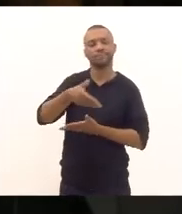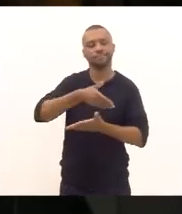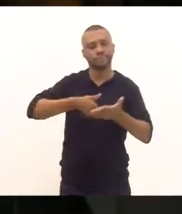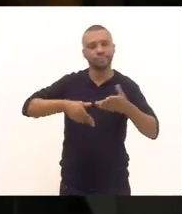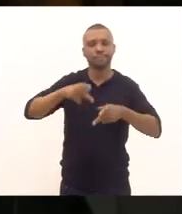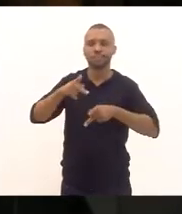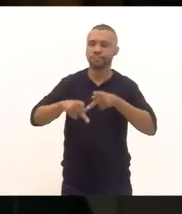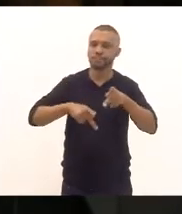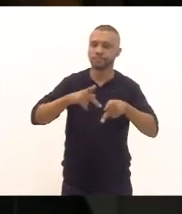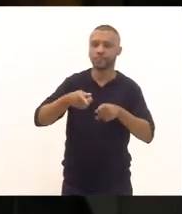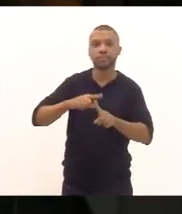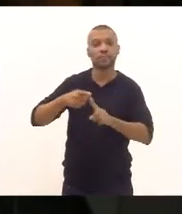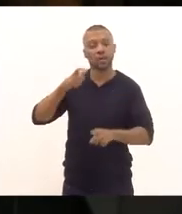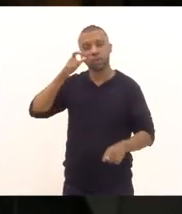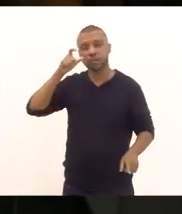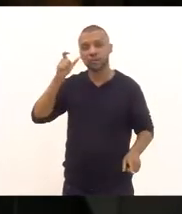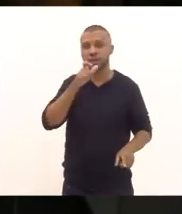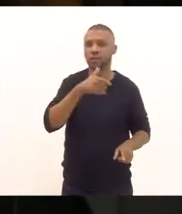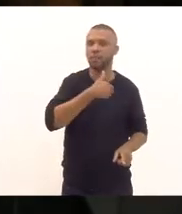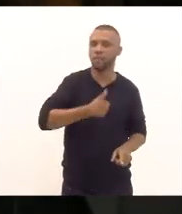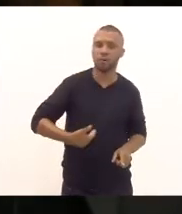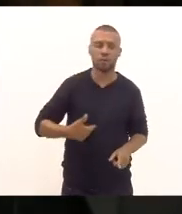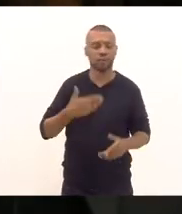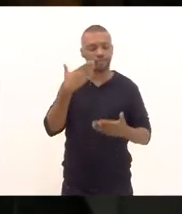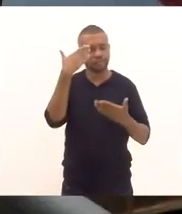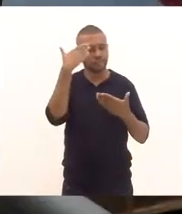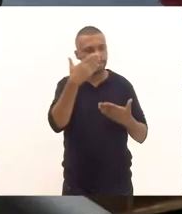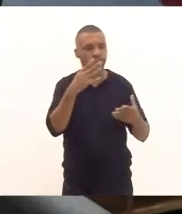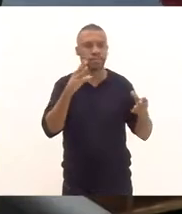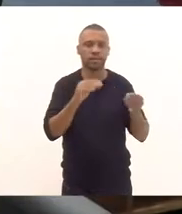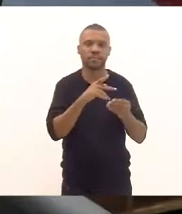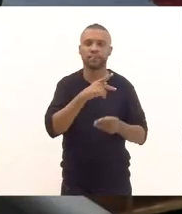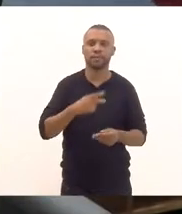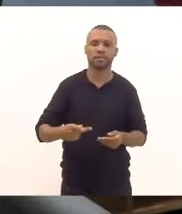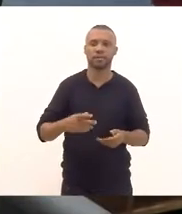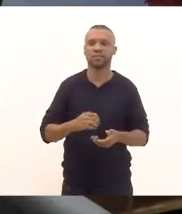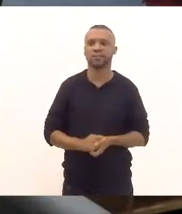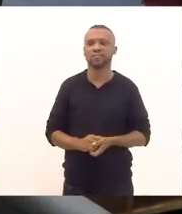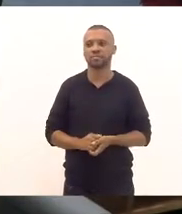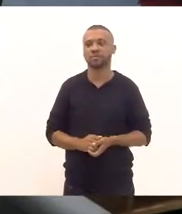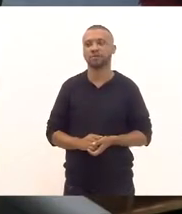e o interesse público é obrigado esposa anjo